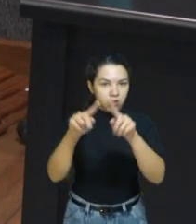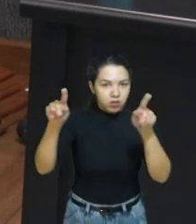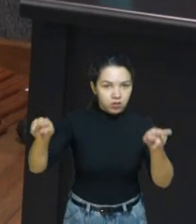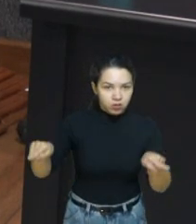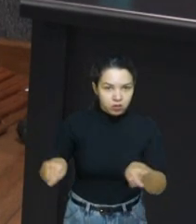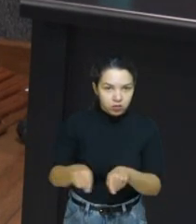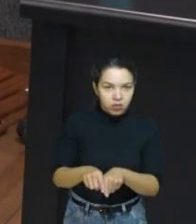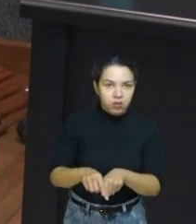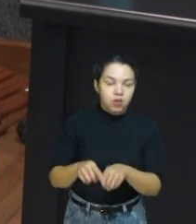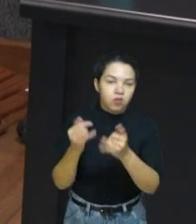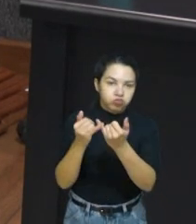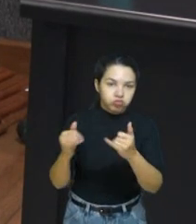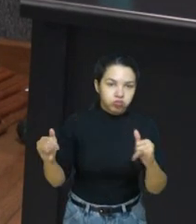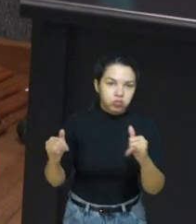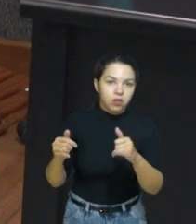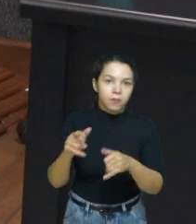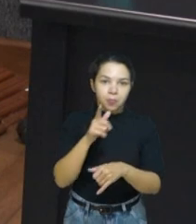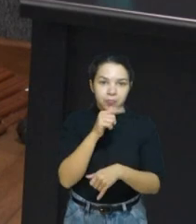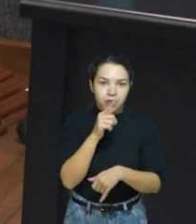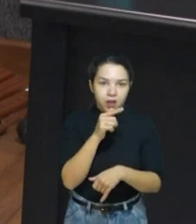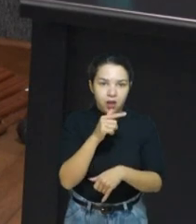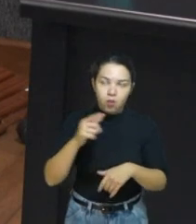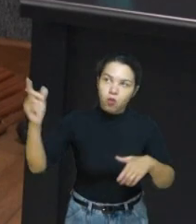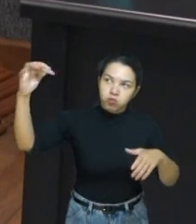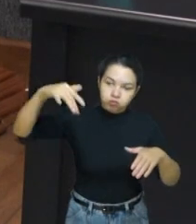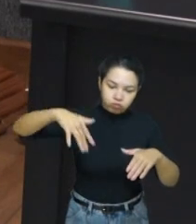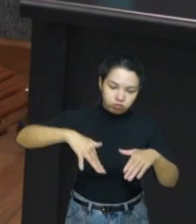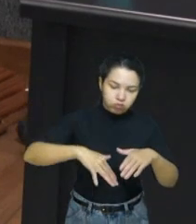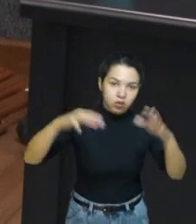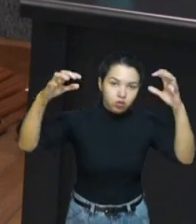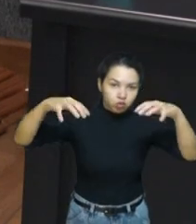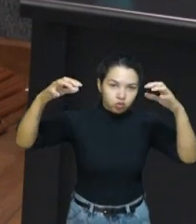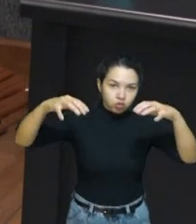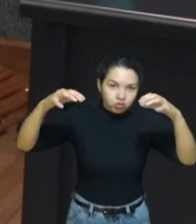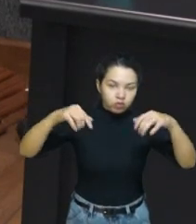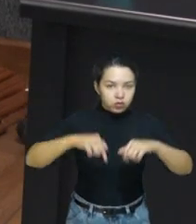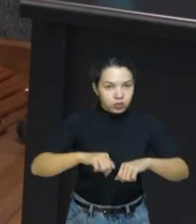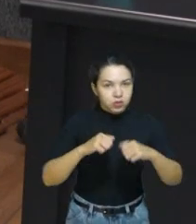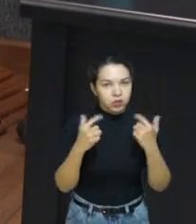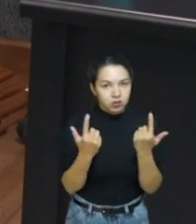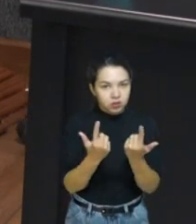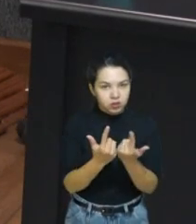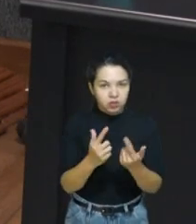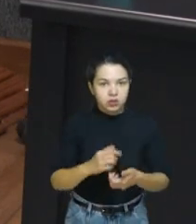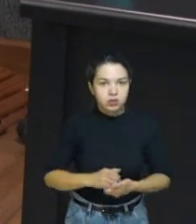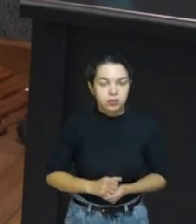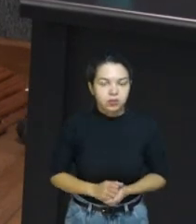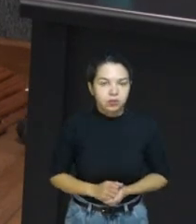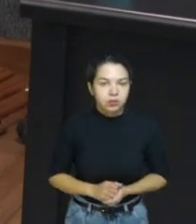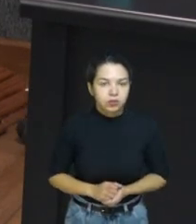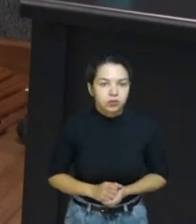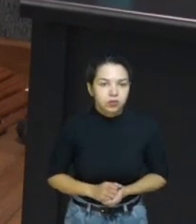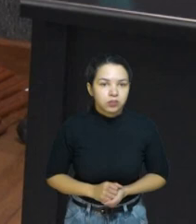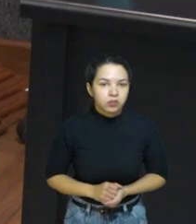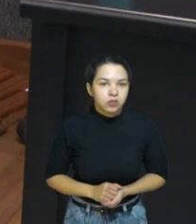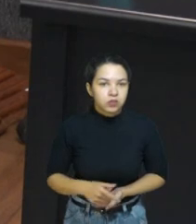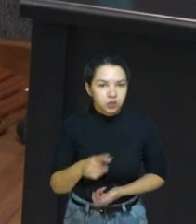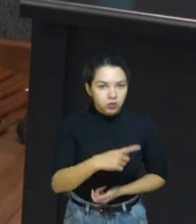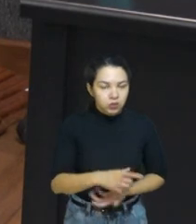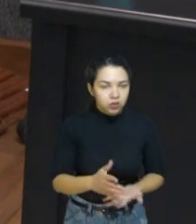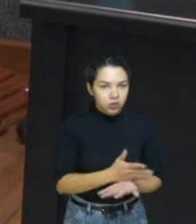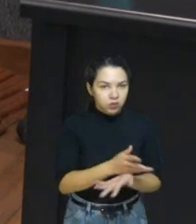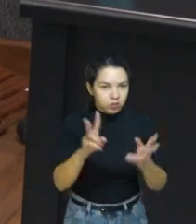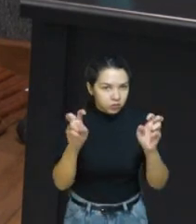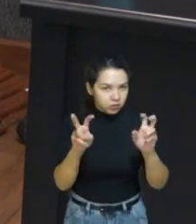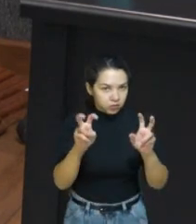de fotovoltaico, também todo o sistema de coleta e bombeamento de água da chuva da casa. E a gente trouxe algumas questões, né, Isabel,